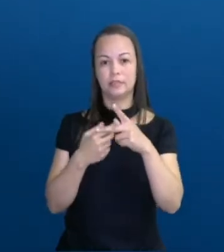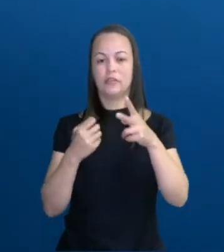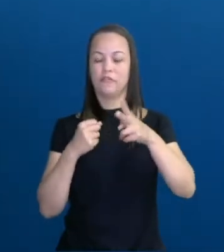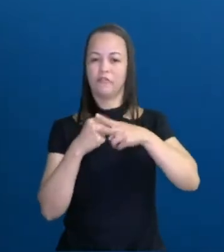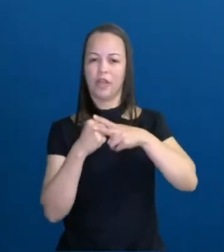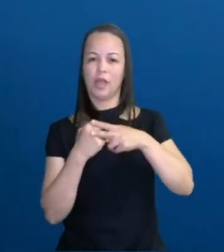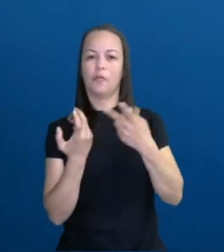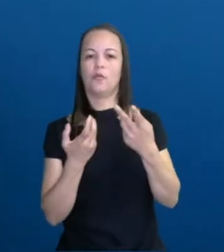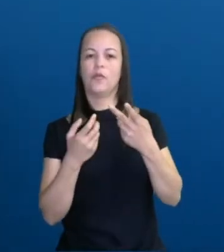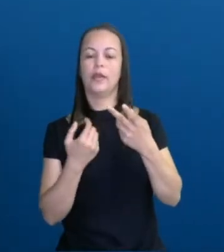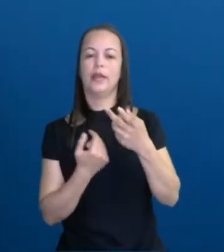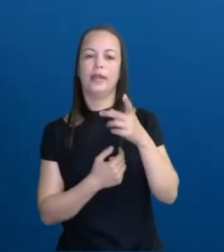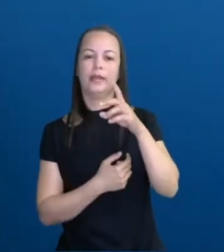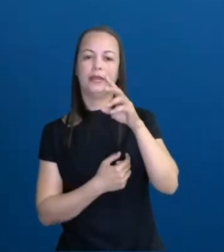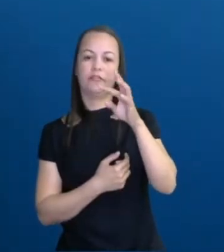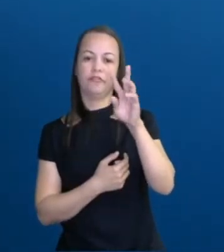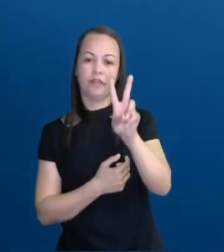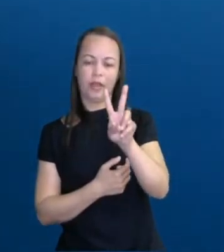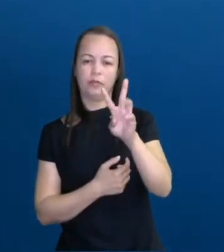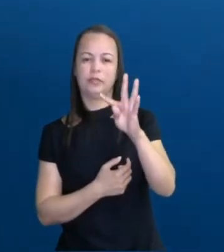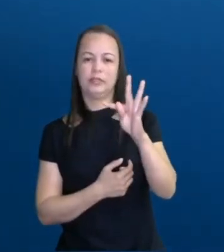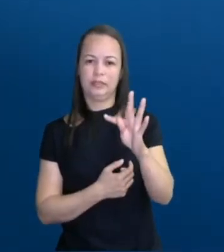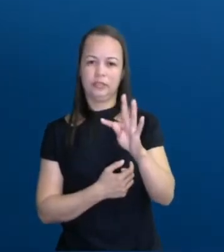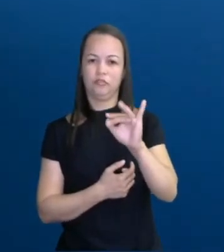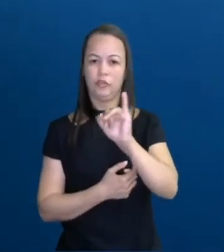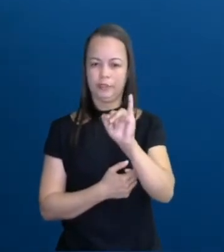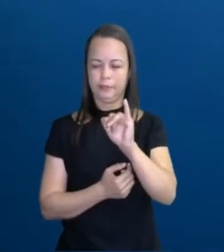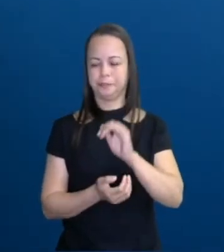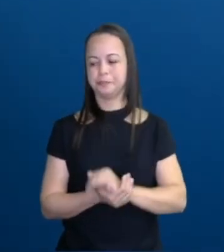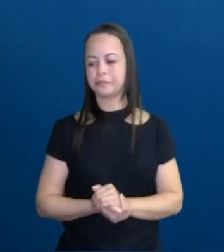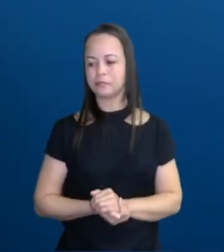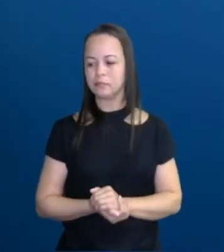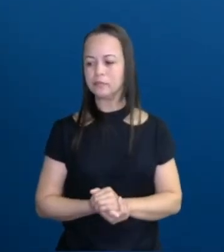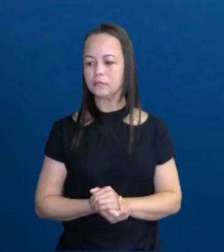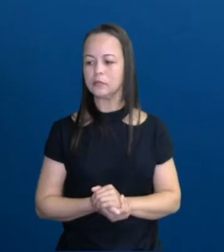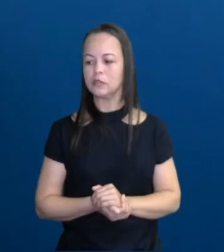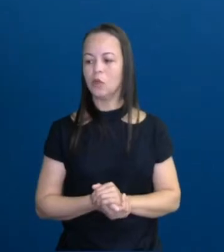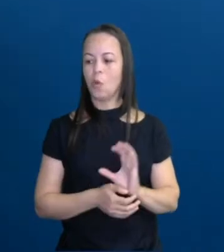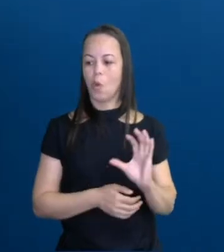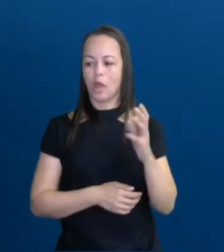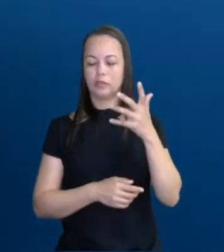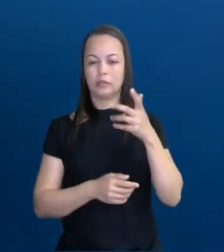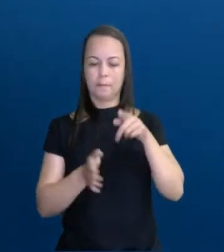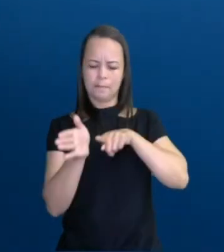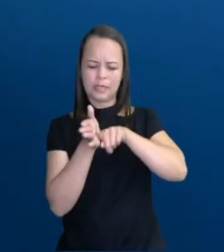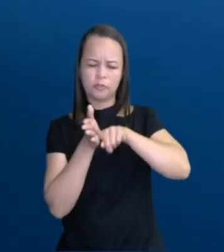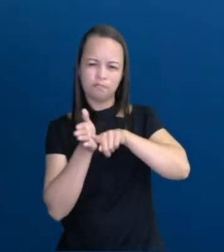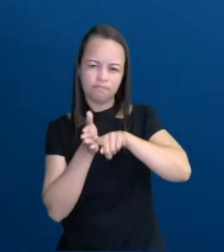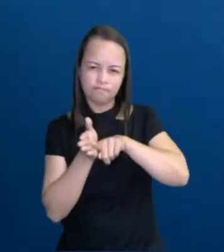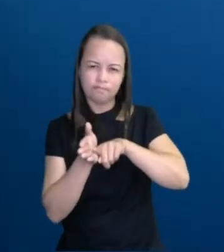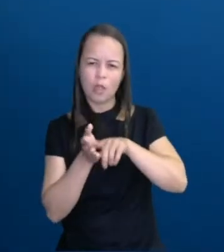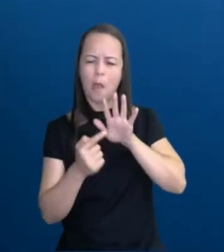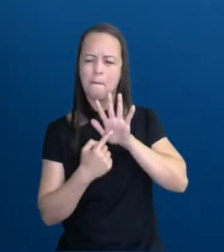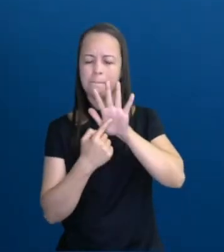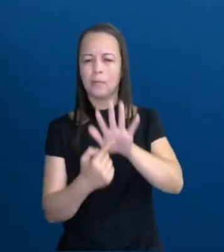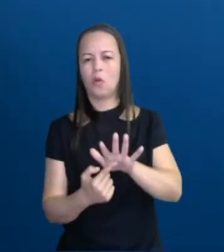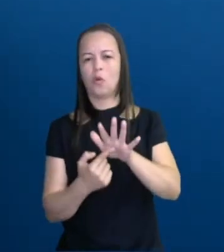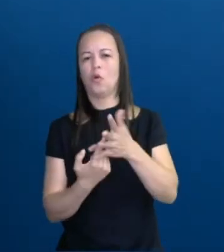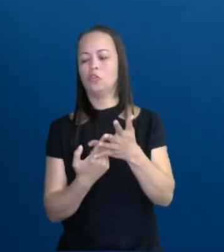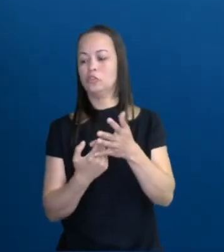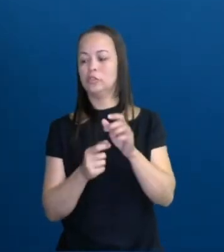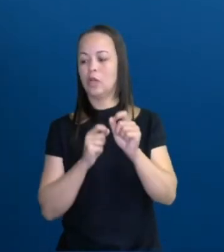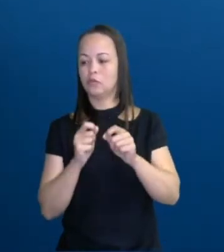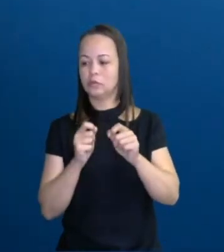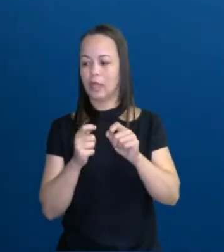indireto. O resultado das pesquisas mostram dados alarmantes. Os resultados da pesquisa mostram